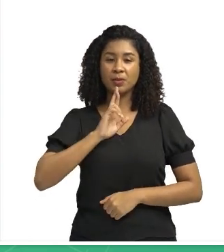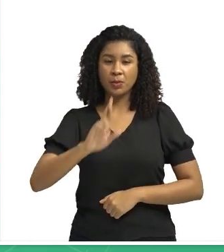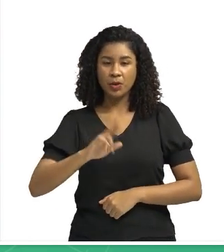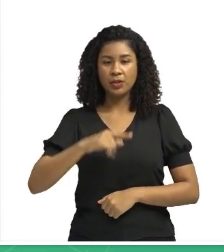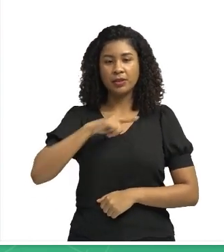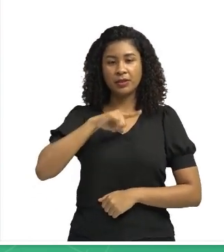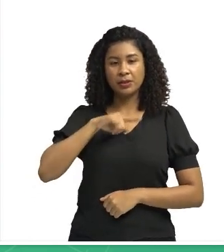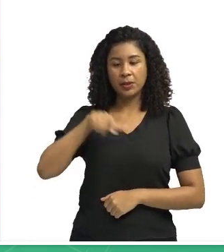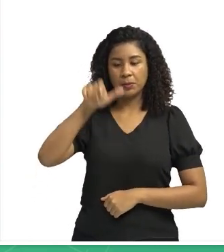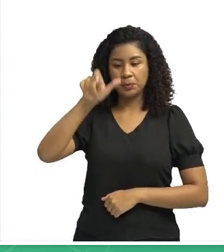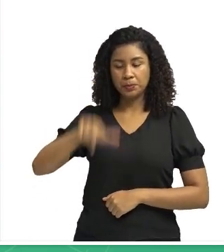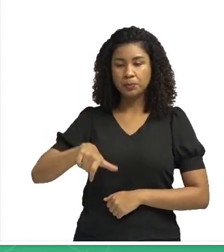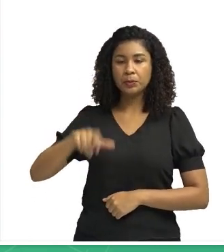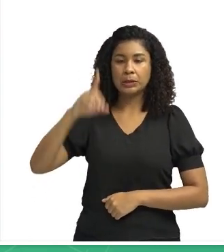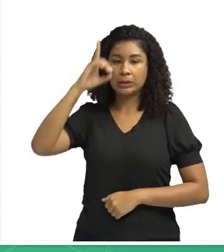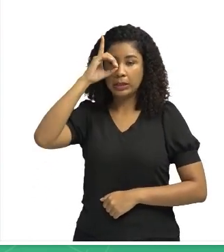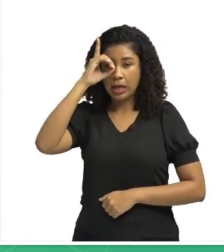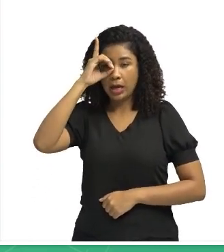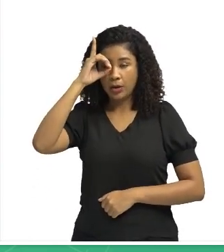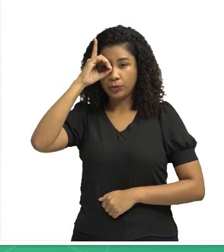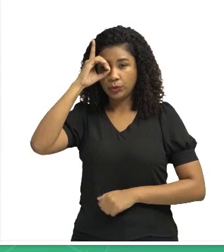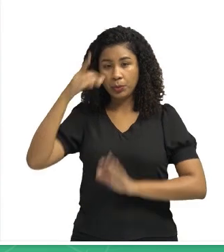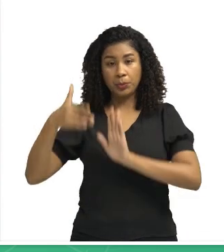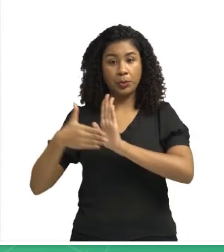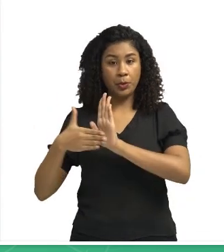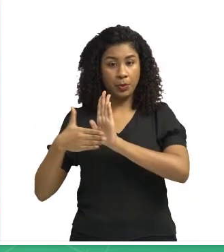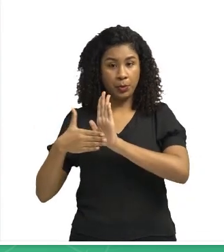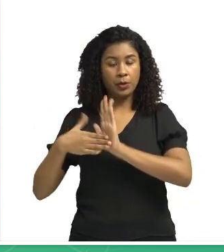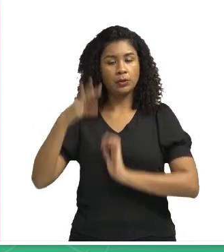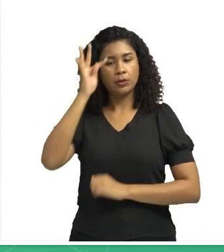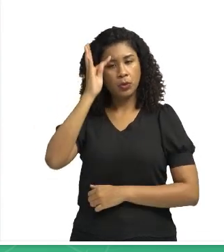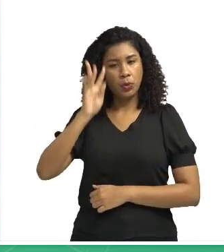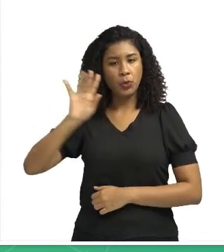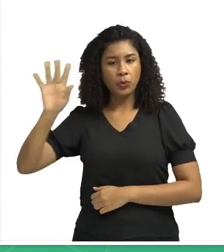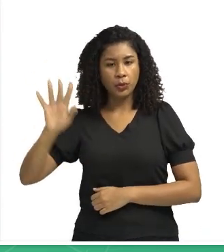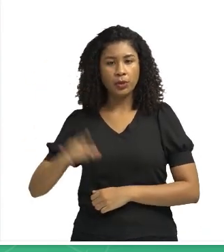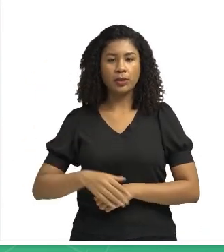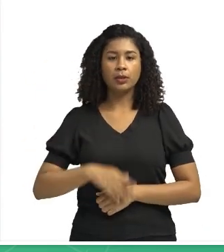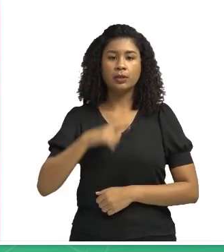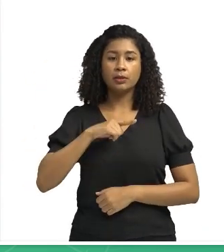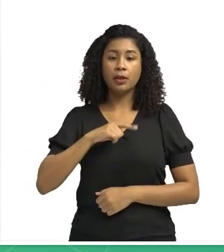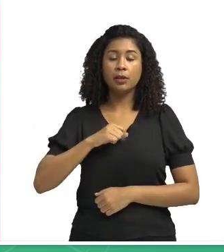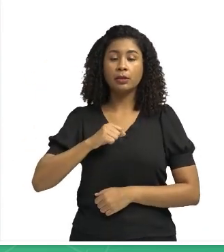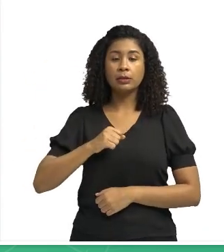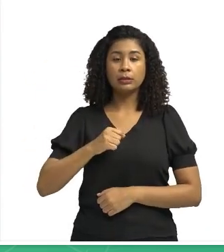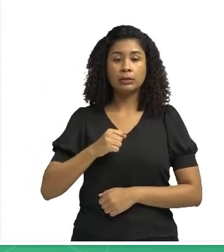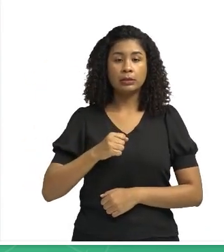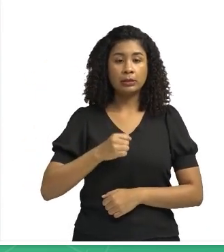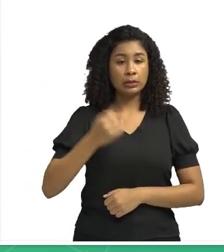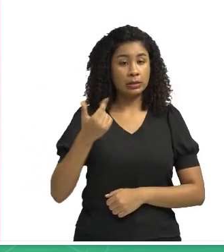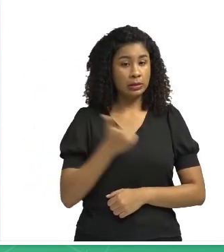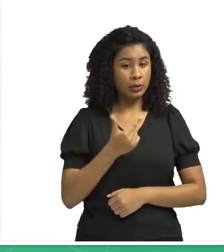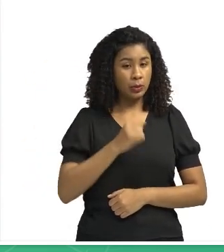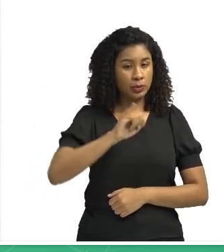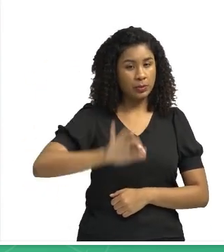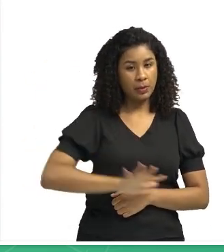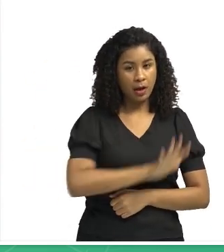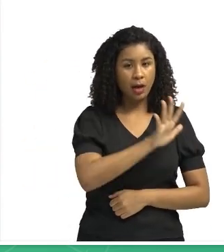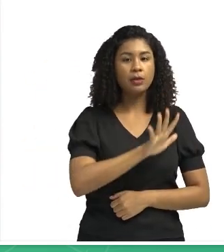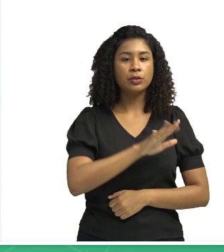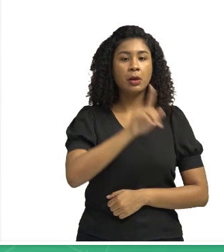Dalton e a segunda imagem é o modelo de Thomson. Então, quais